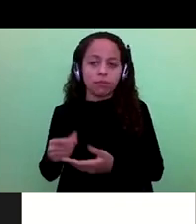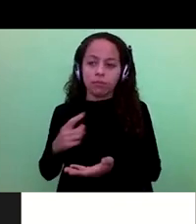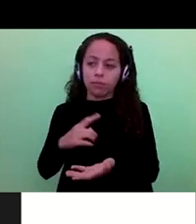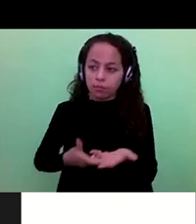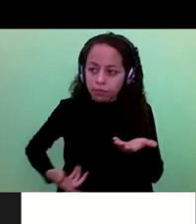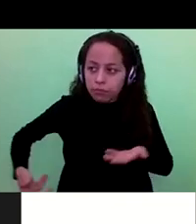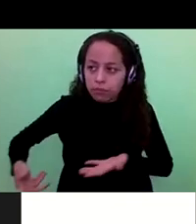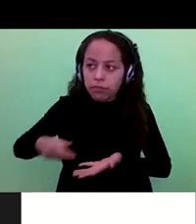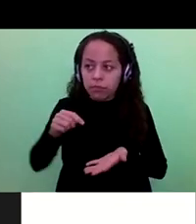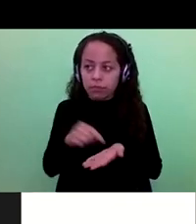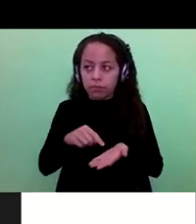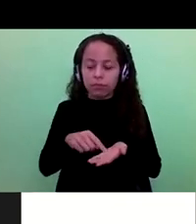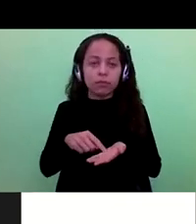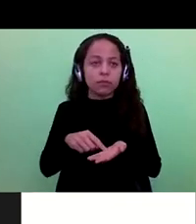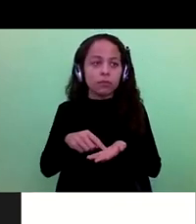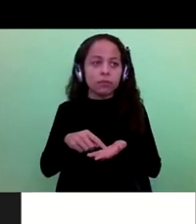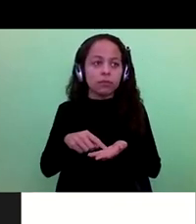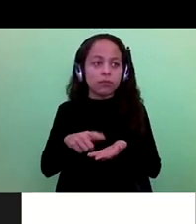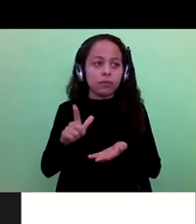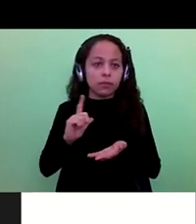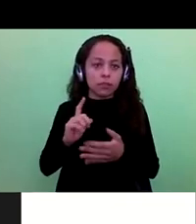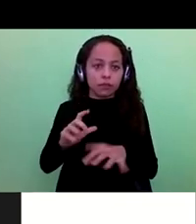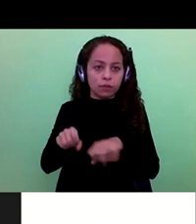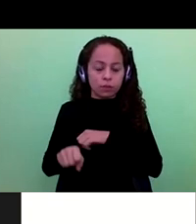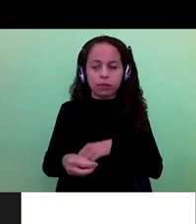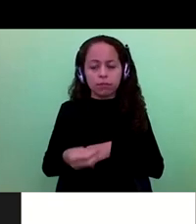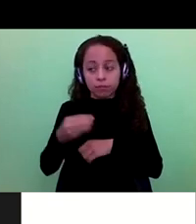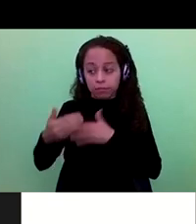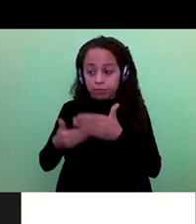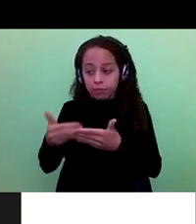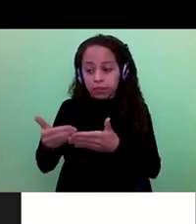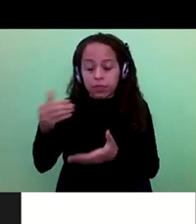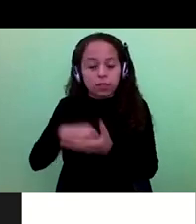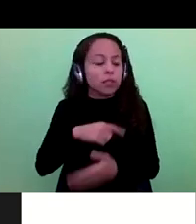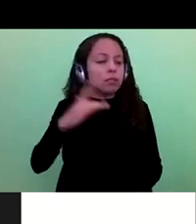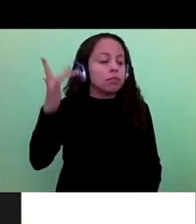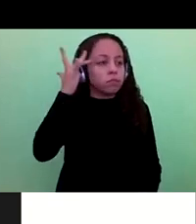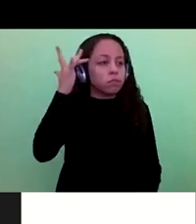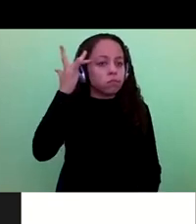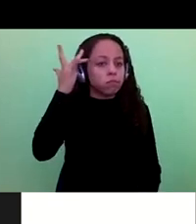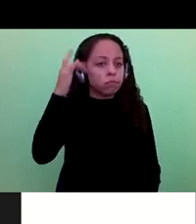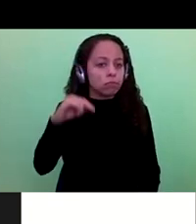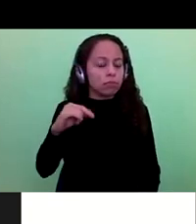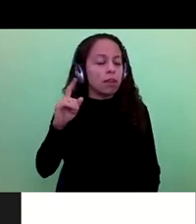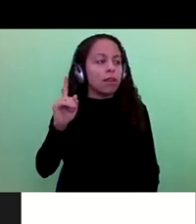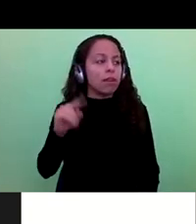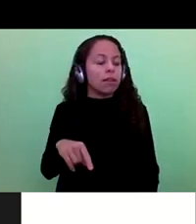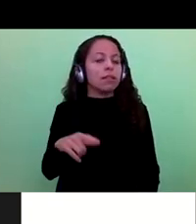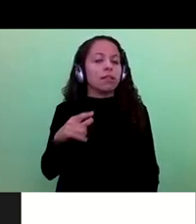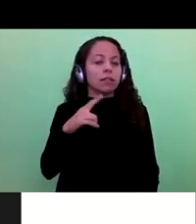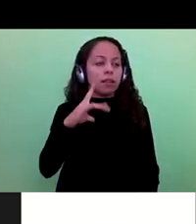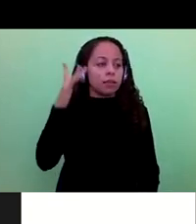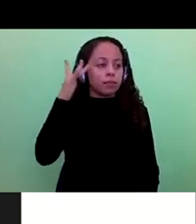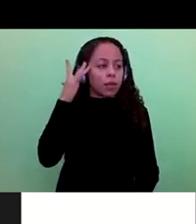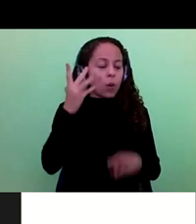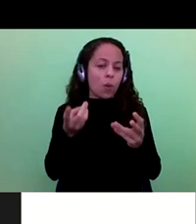como essa formação ela se potencializa ainda mais numa qualidade para além